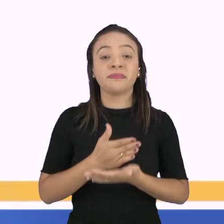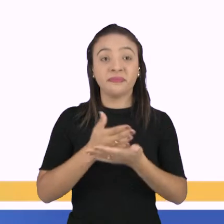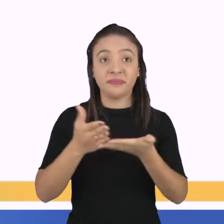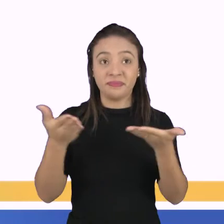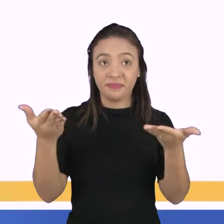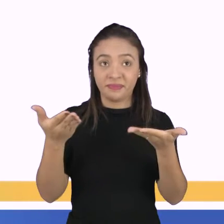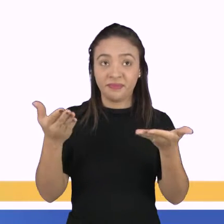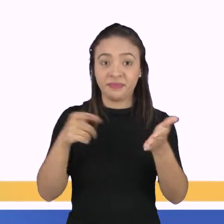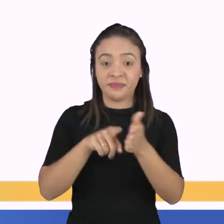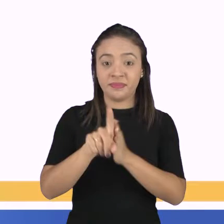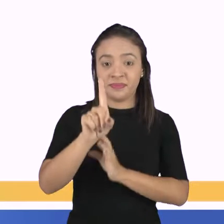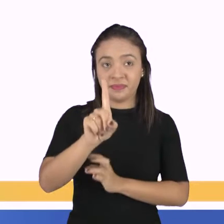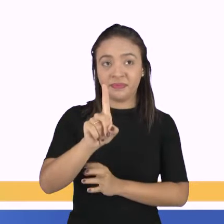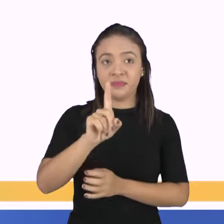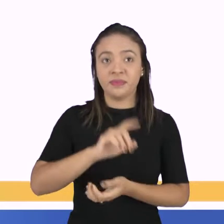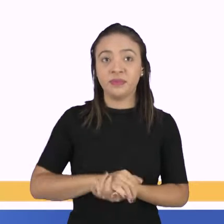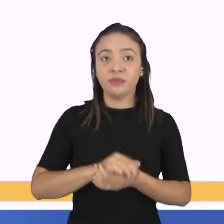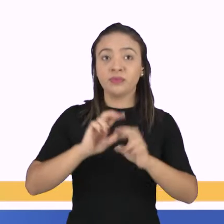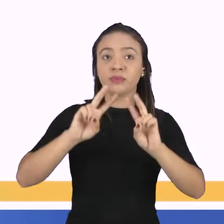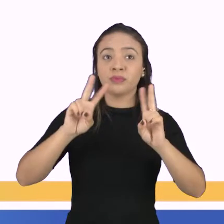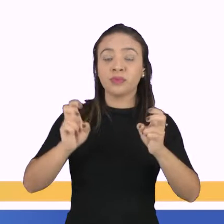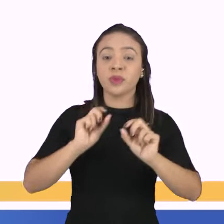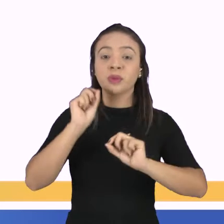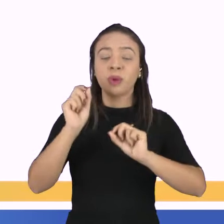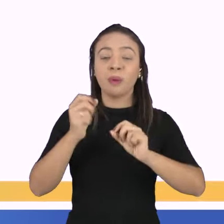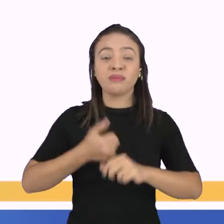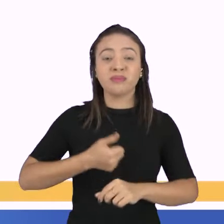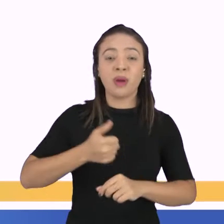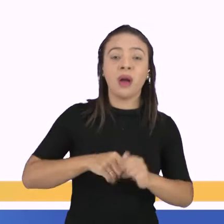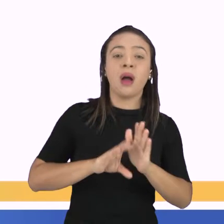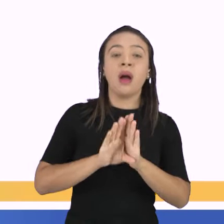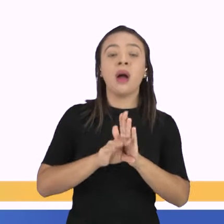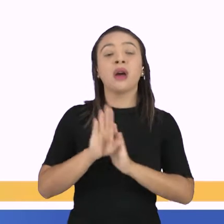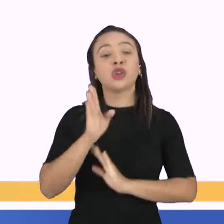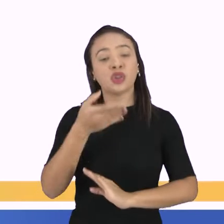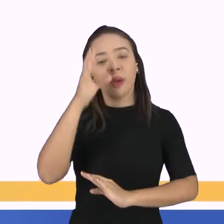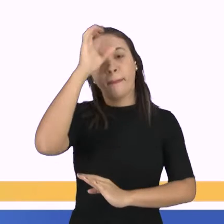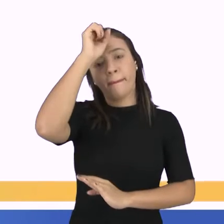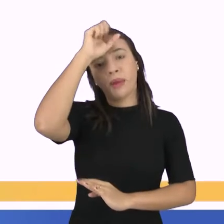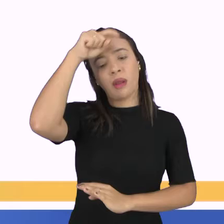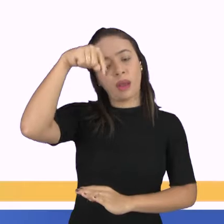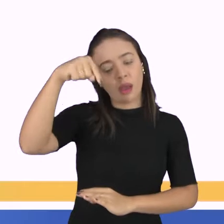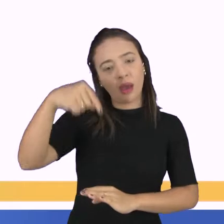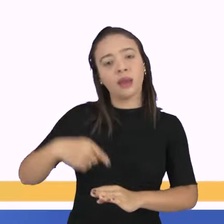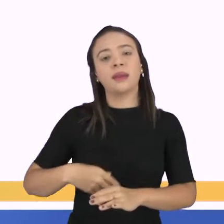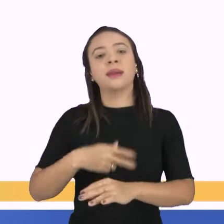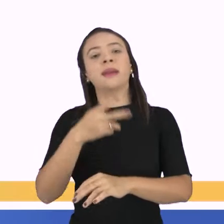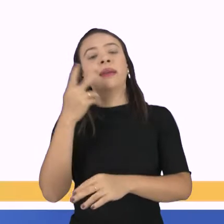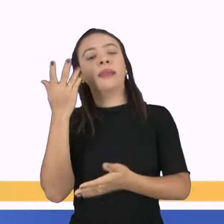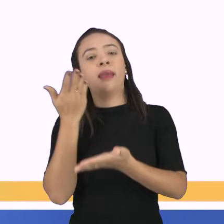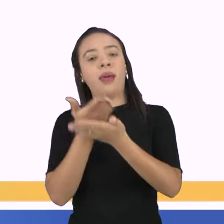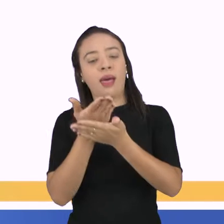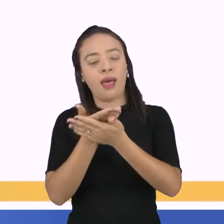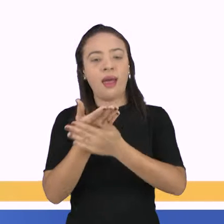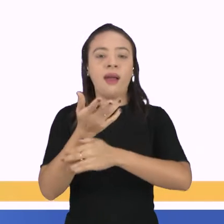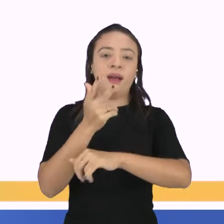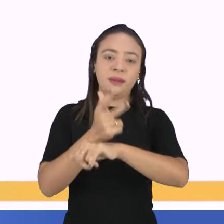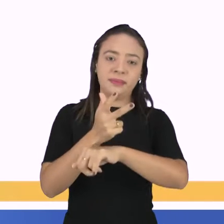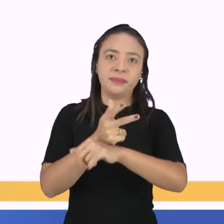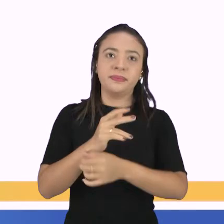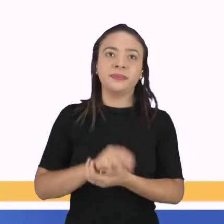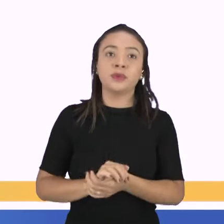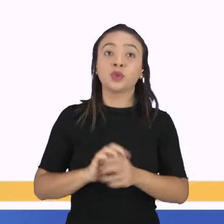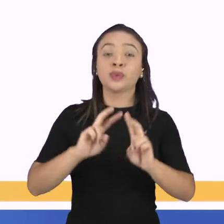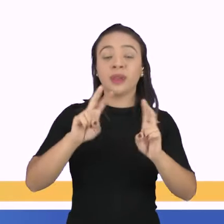Vamos iniciar com a primeira questão falando sobre um dos primeiros conteúdos que nós aprendemos aqui nas nossas videoaulas, que foi acerca da história da